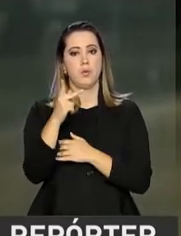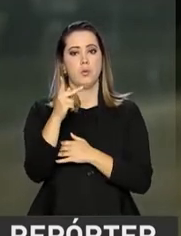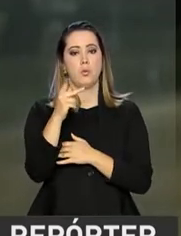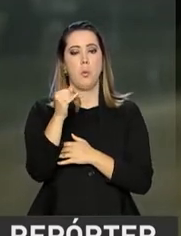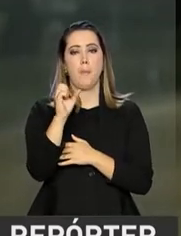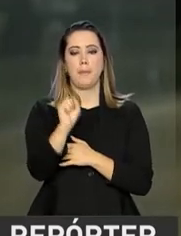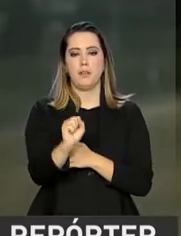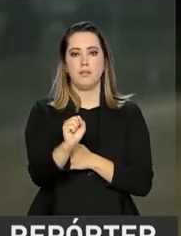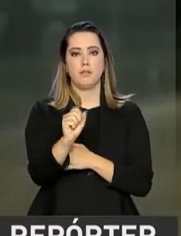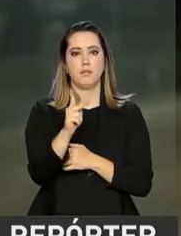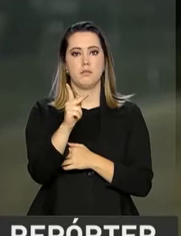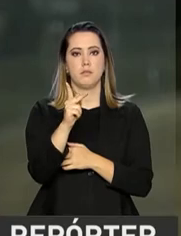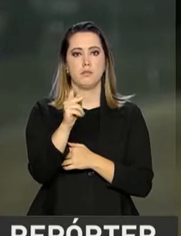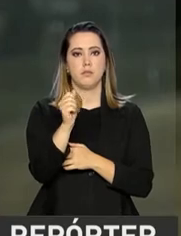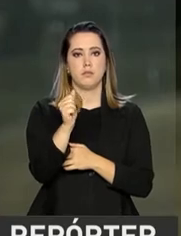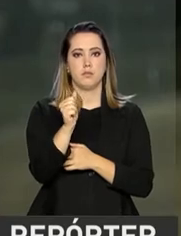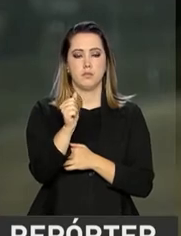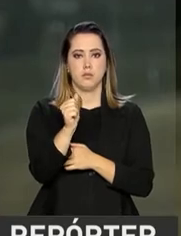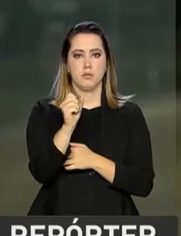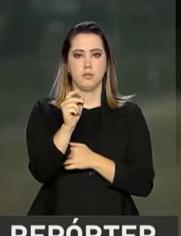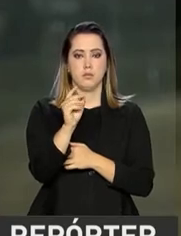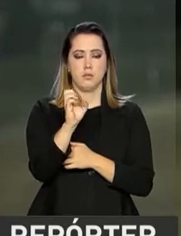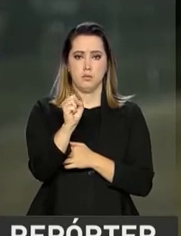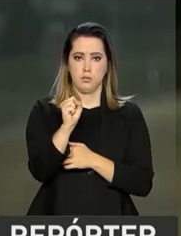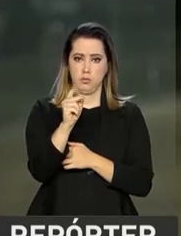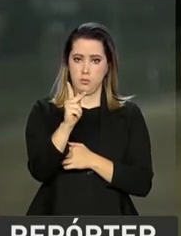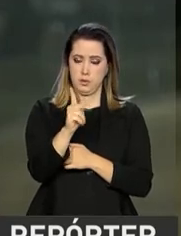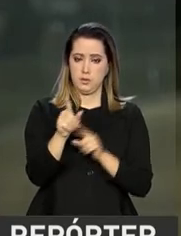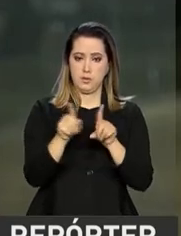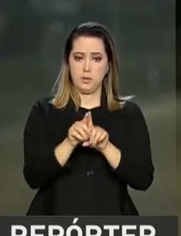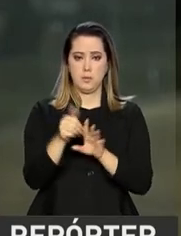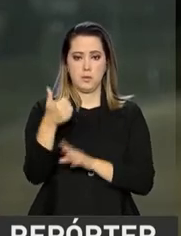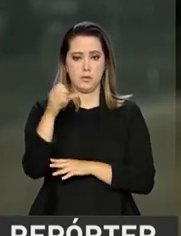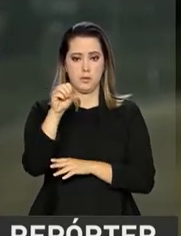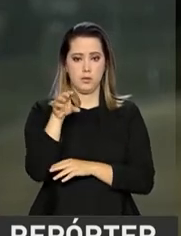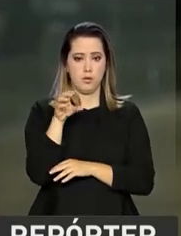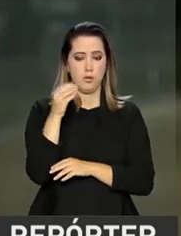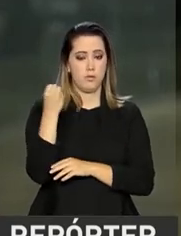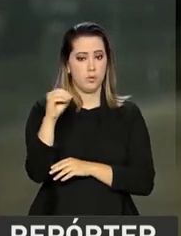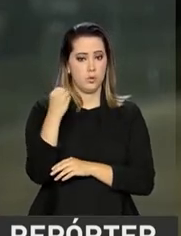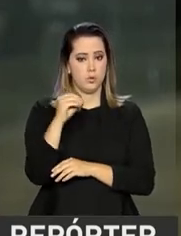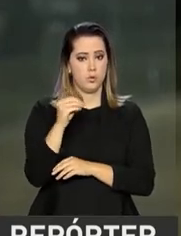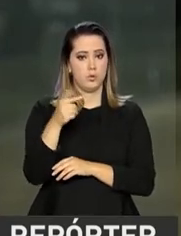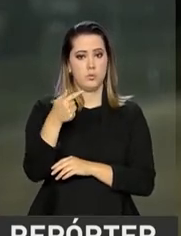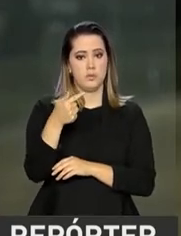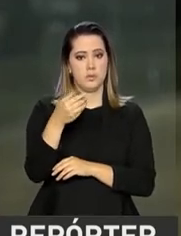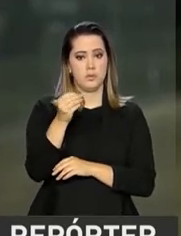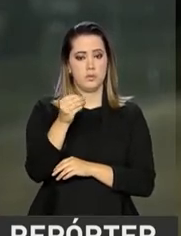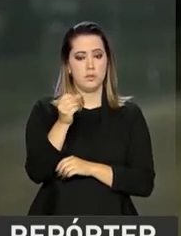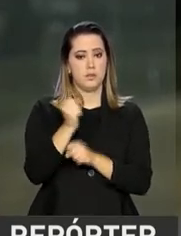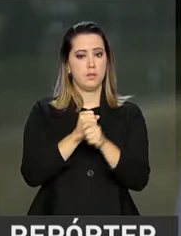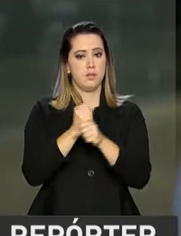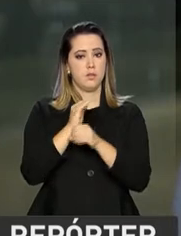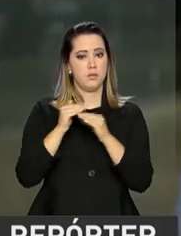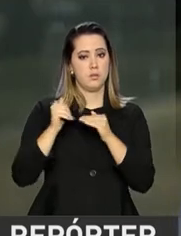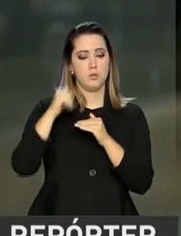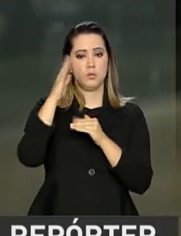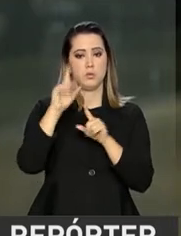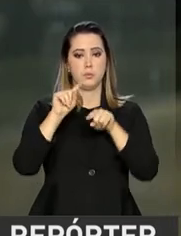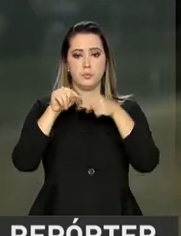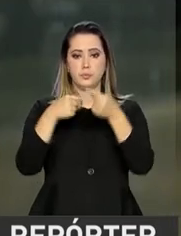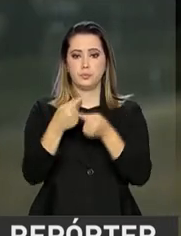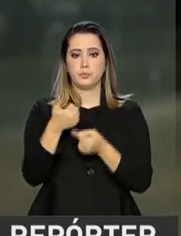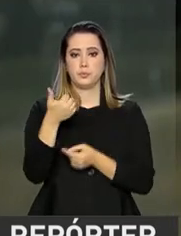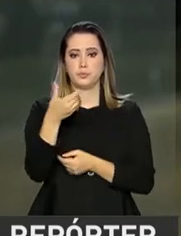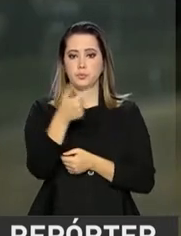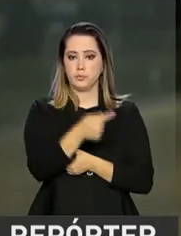primeira data a partir de 19 de outubro para pessoas com 70 anos ou mais a segunda data a partir de 17 de